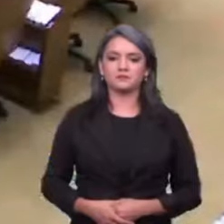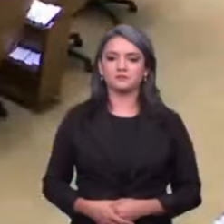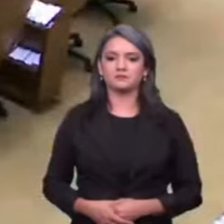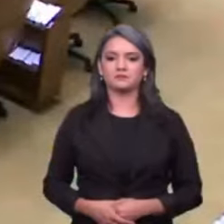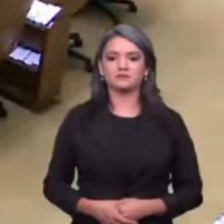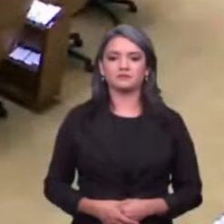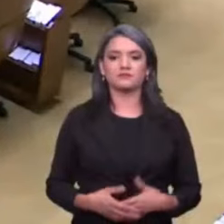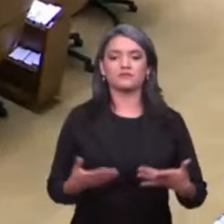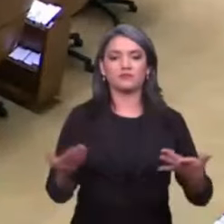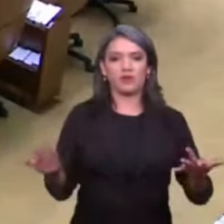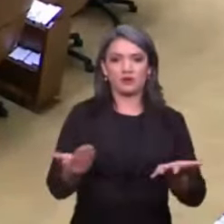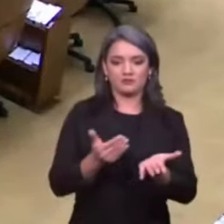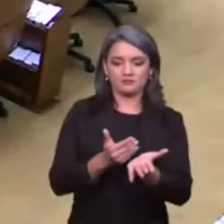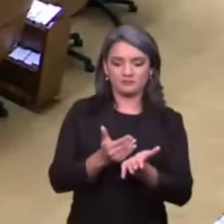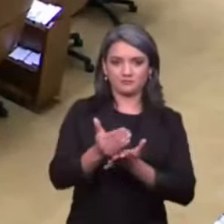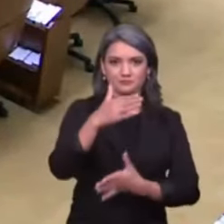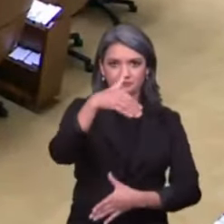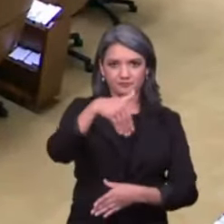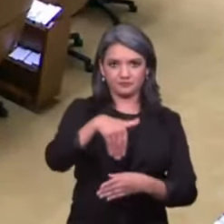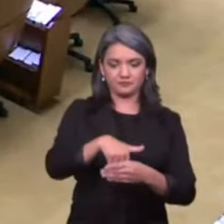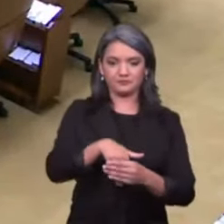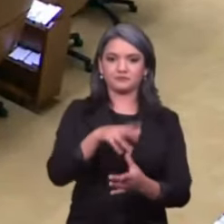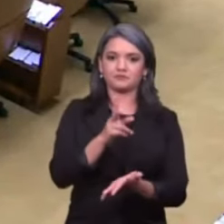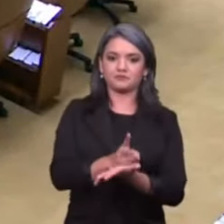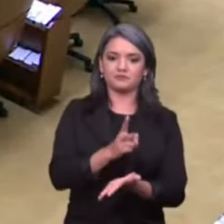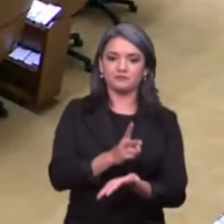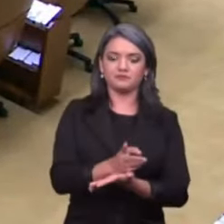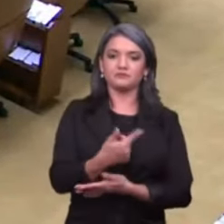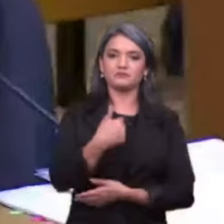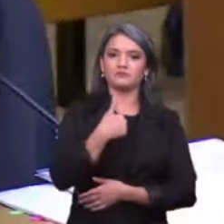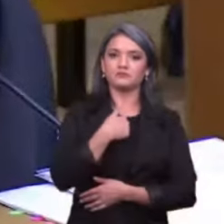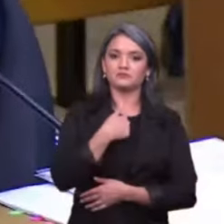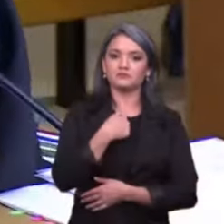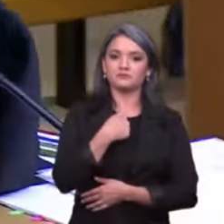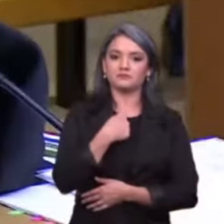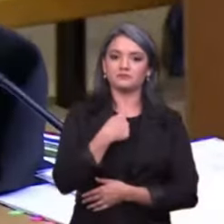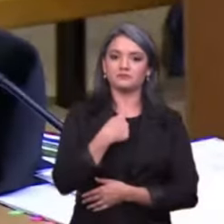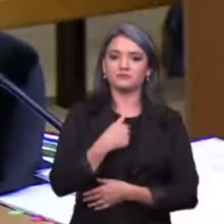voto propriamente dito, eu farei... Há